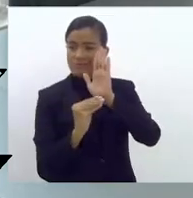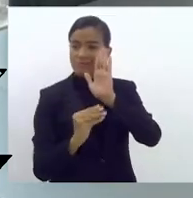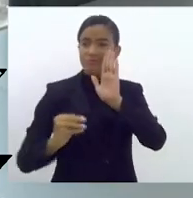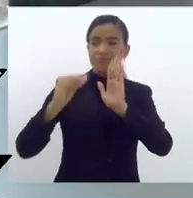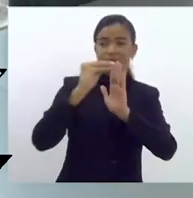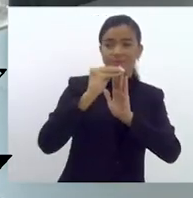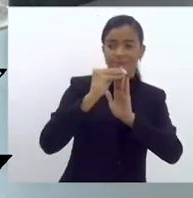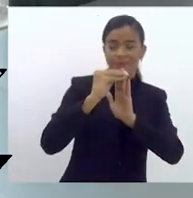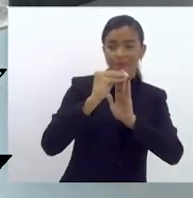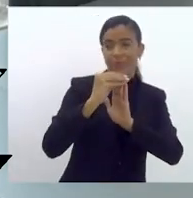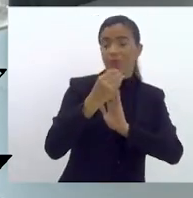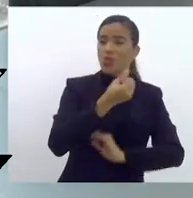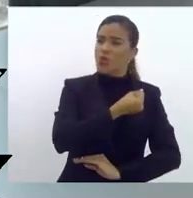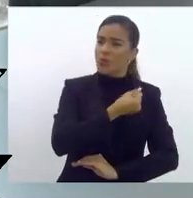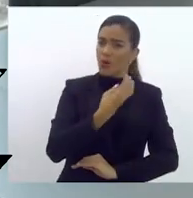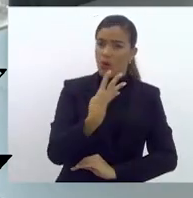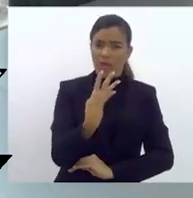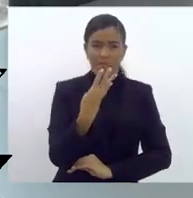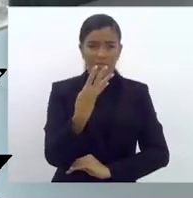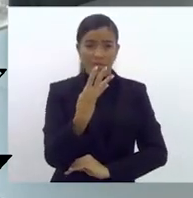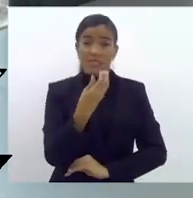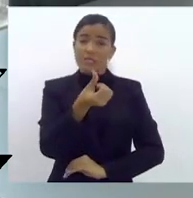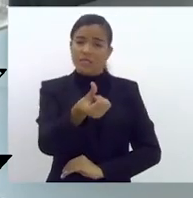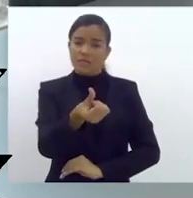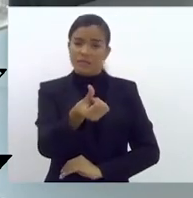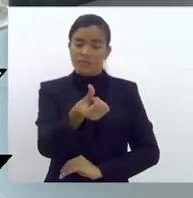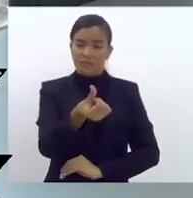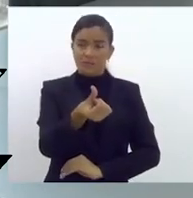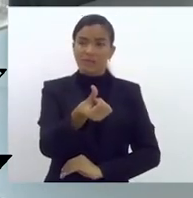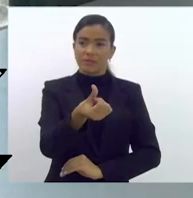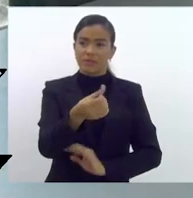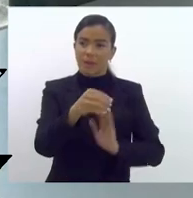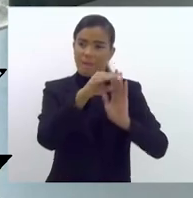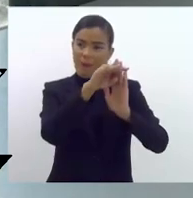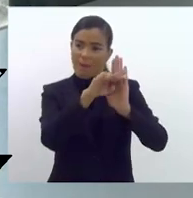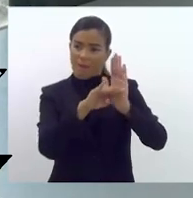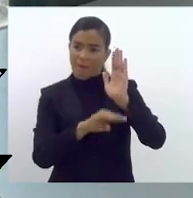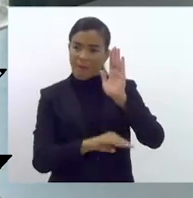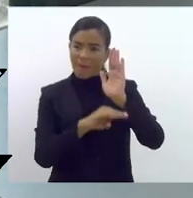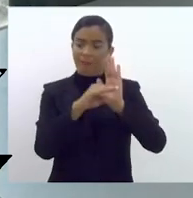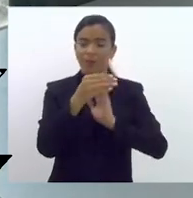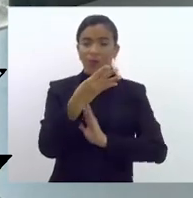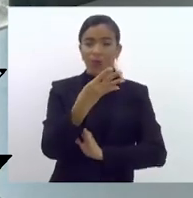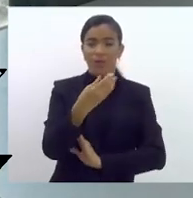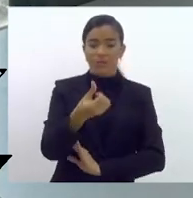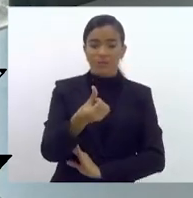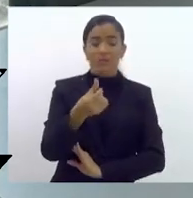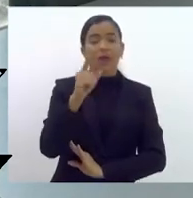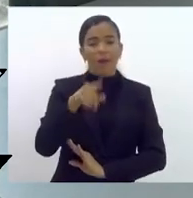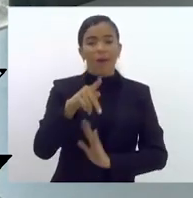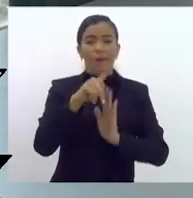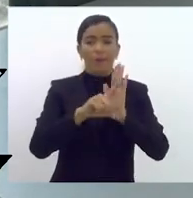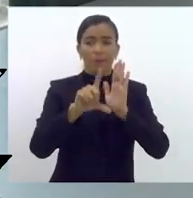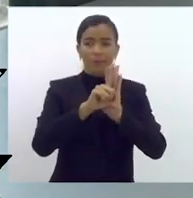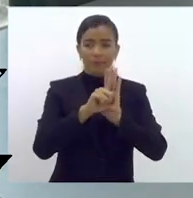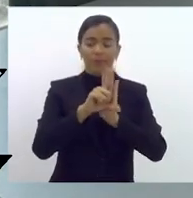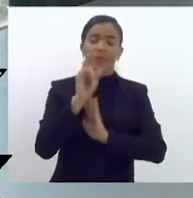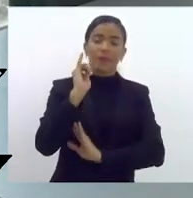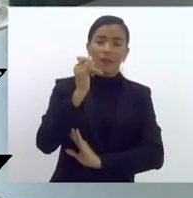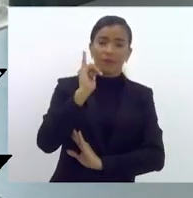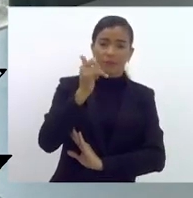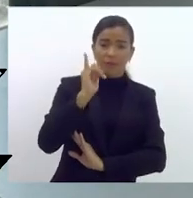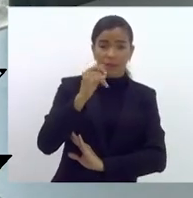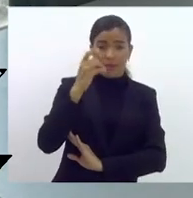o 46 ou 45 Deputado o 46 da pauta é um projeto de relatoria da deputada